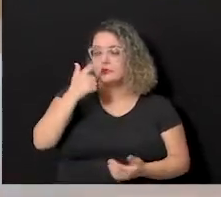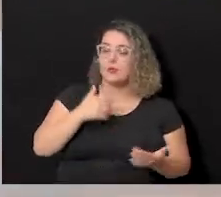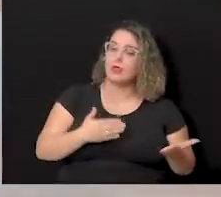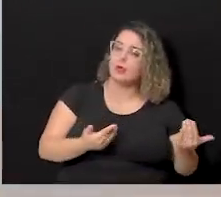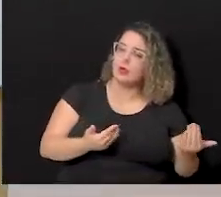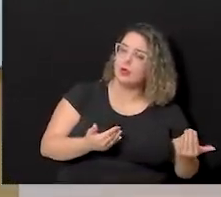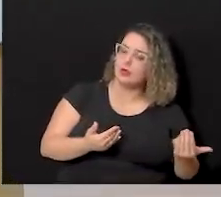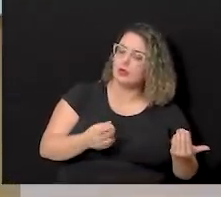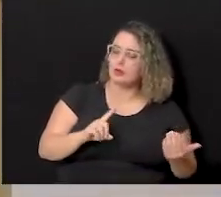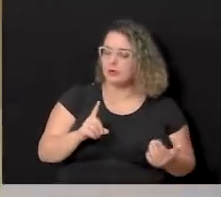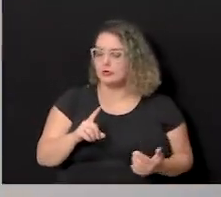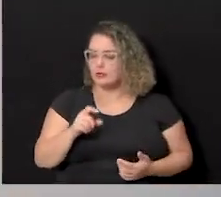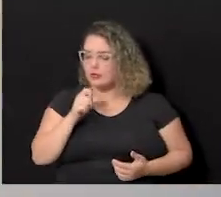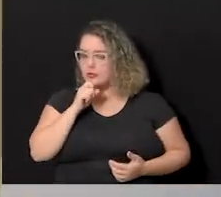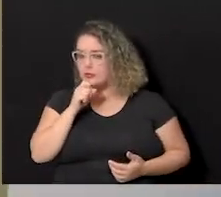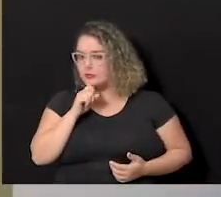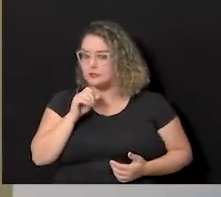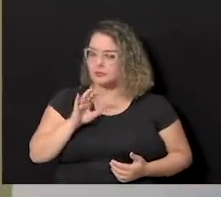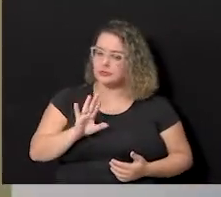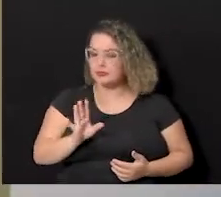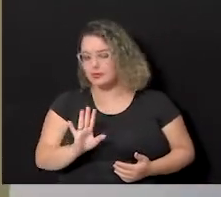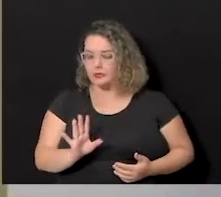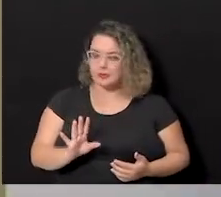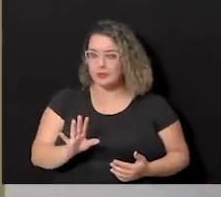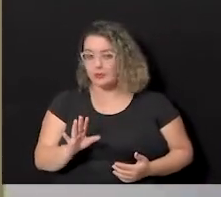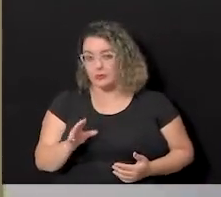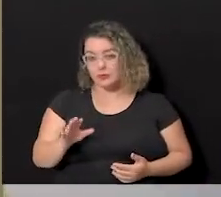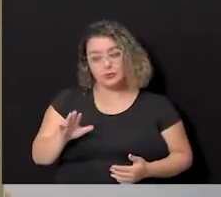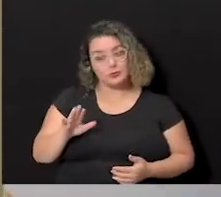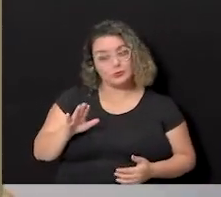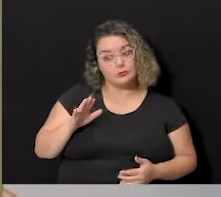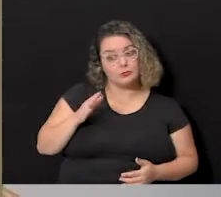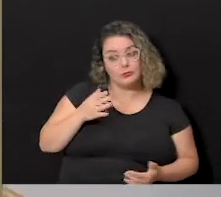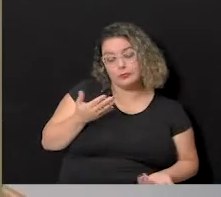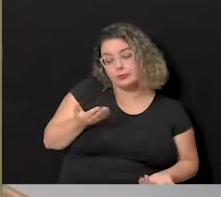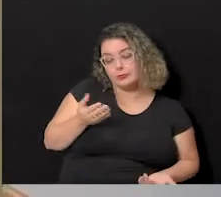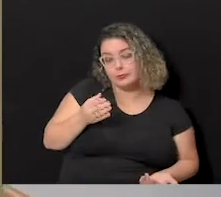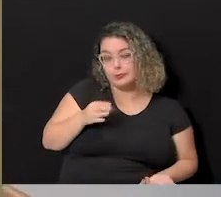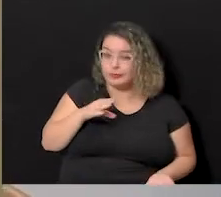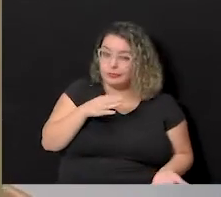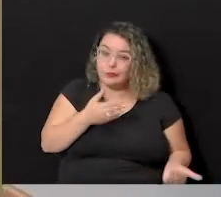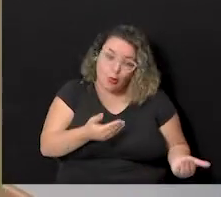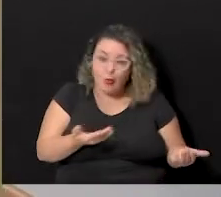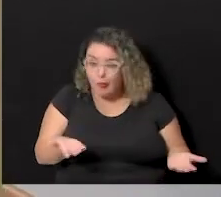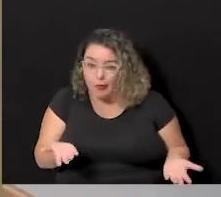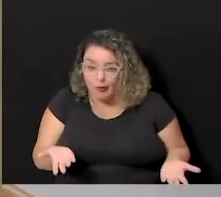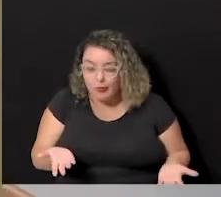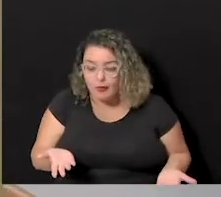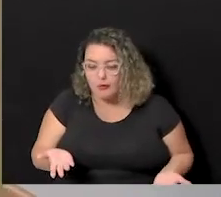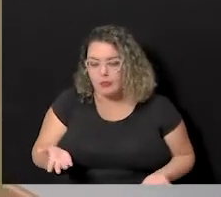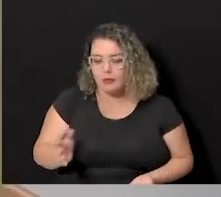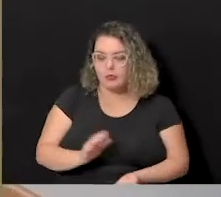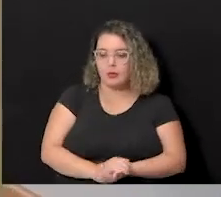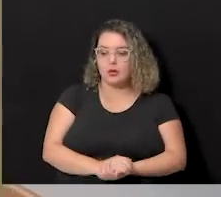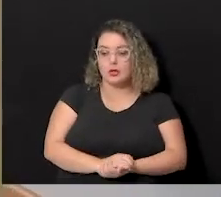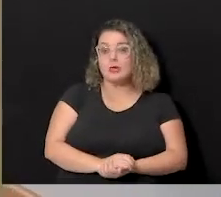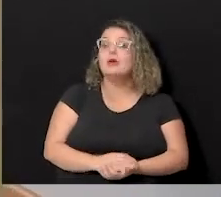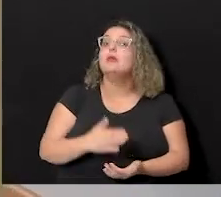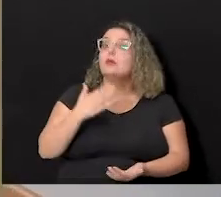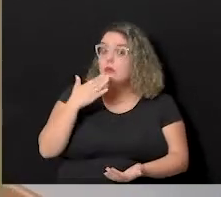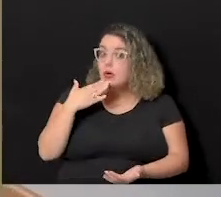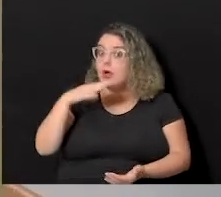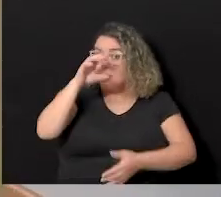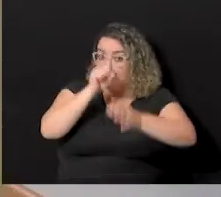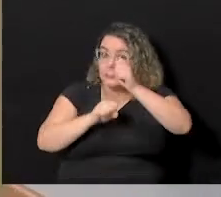uma jovem, ainda não estou muito velha, nem muito nova, mas infelizmente eu aprendi das piores formas sobre essa questão